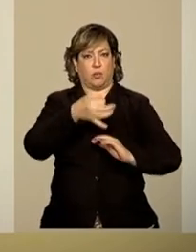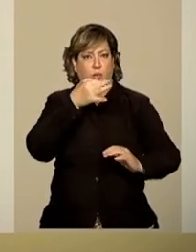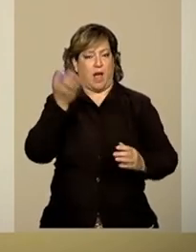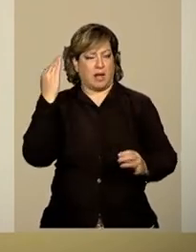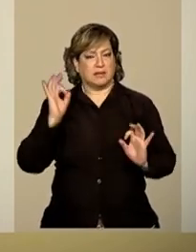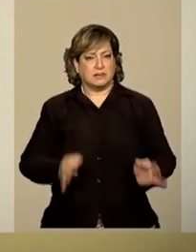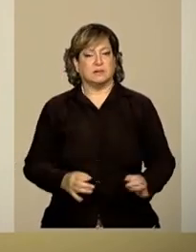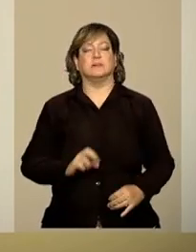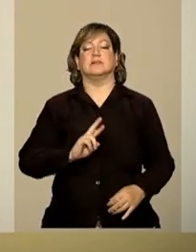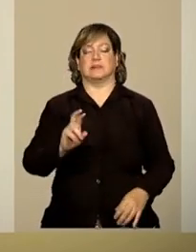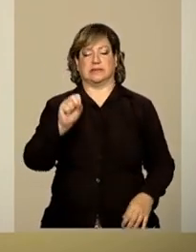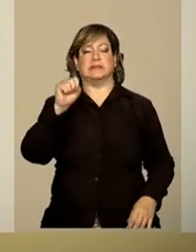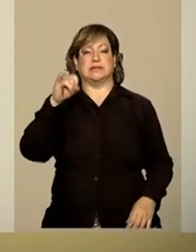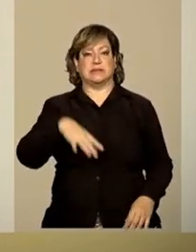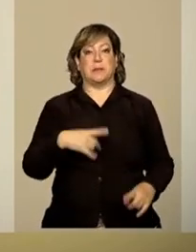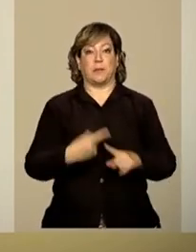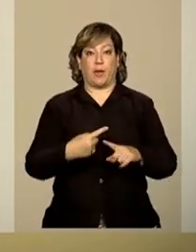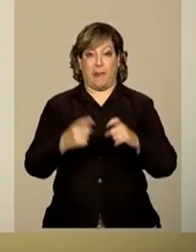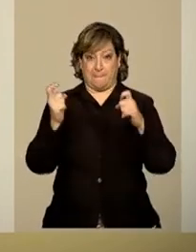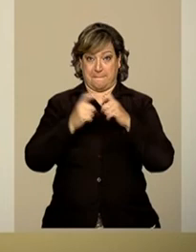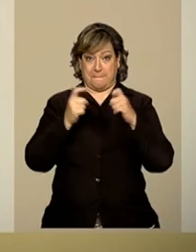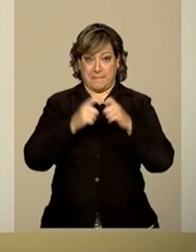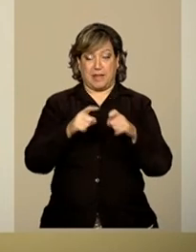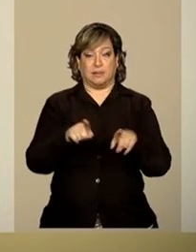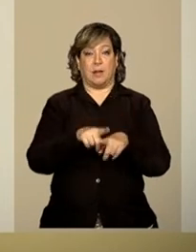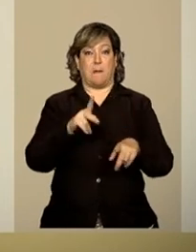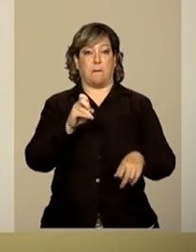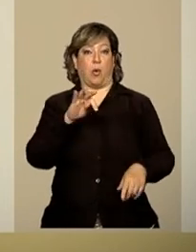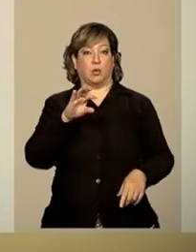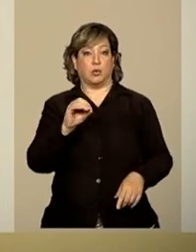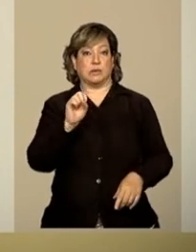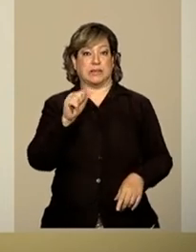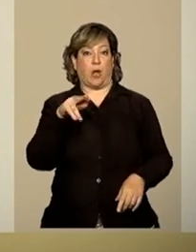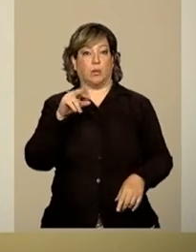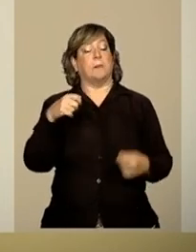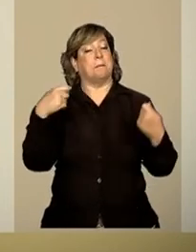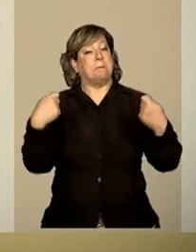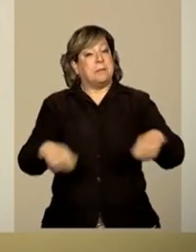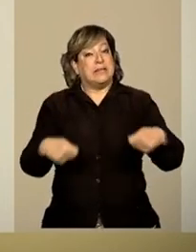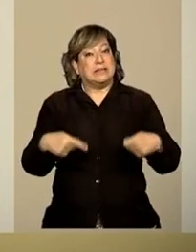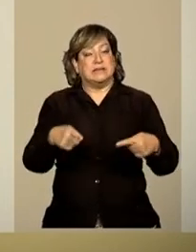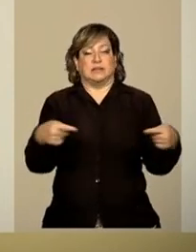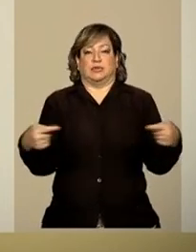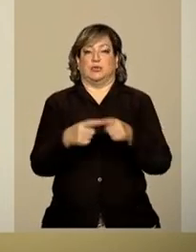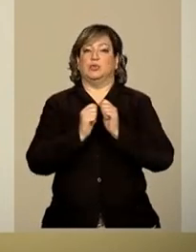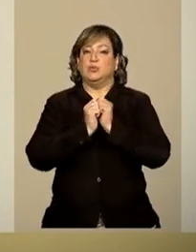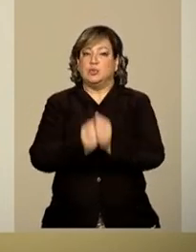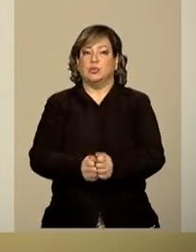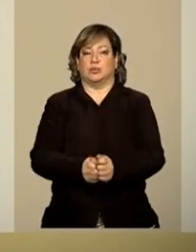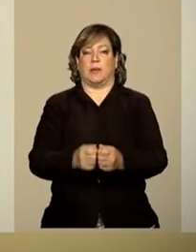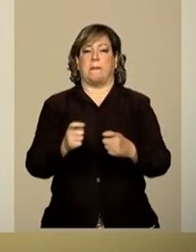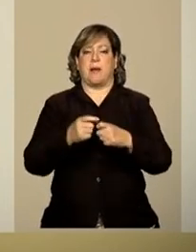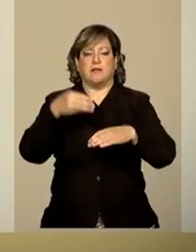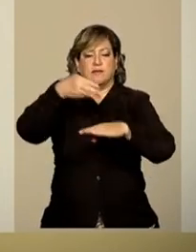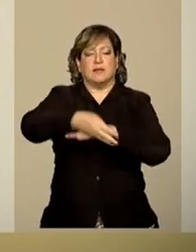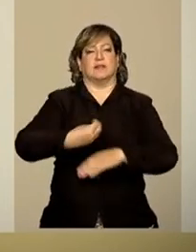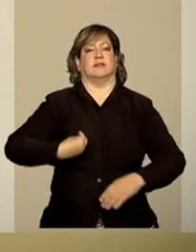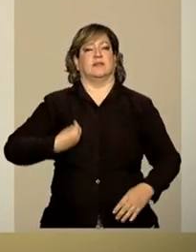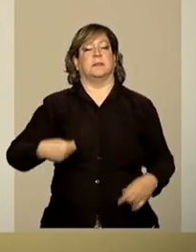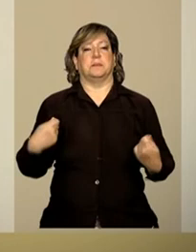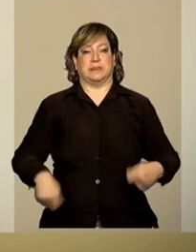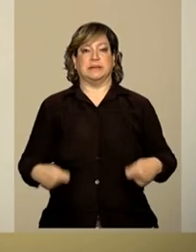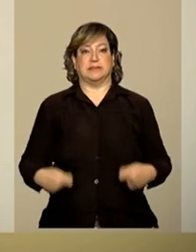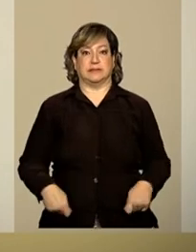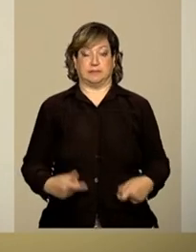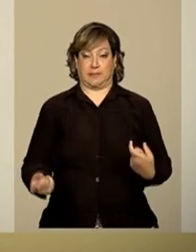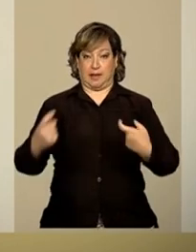propôs fazem-se Luciano porque médico e posto de saúde são duas coisas que precisam andar juntas veja só Luciano